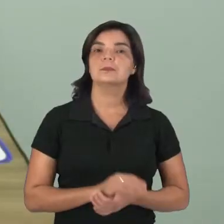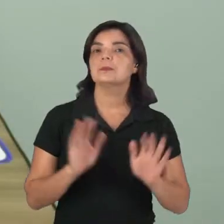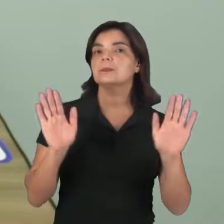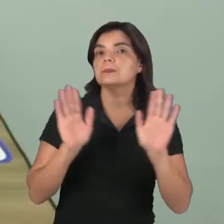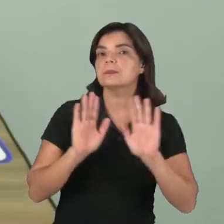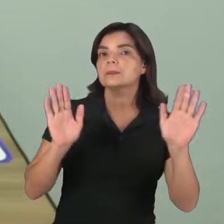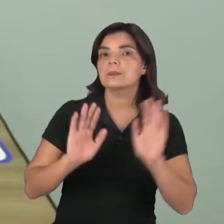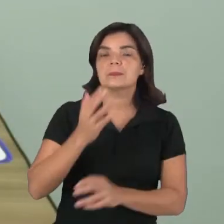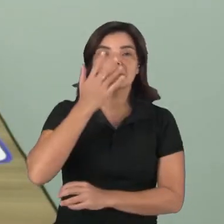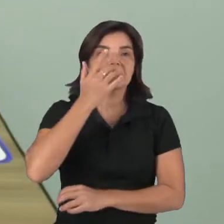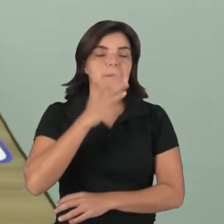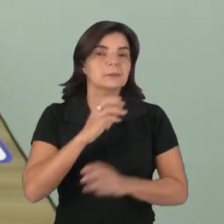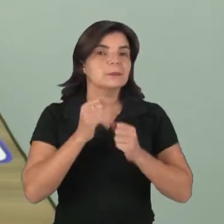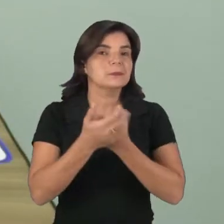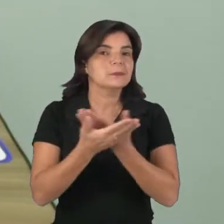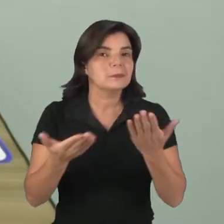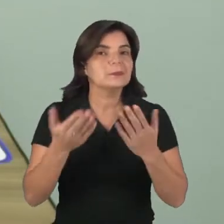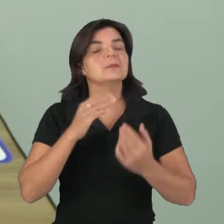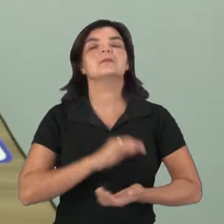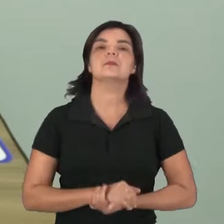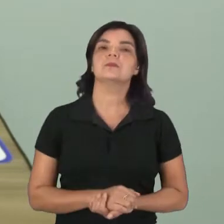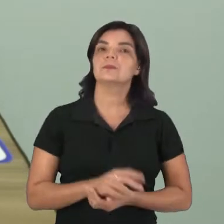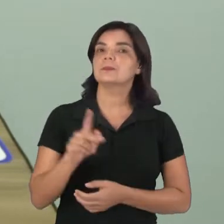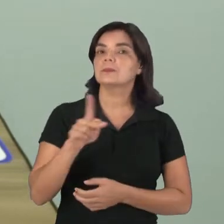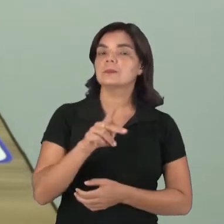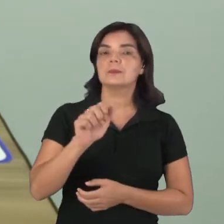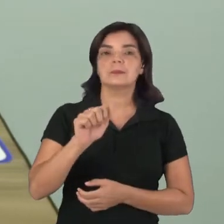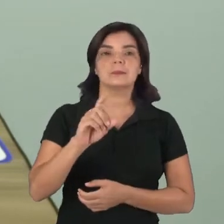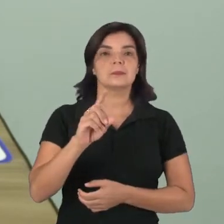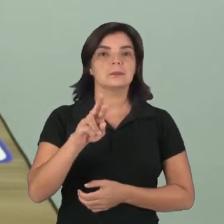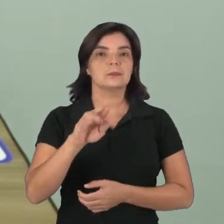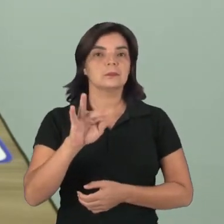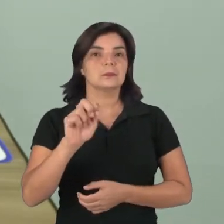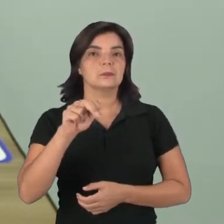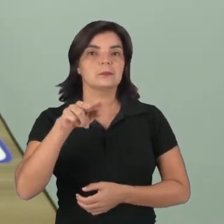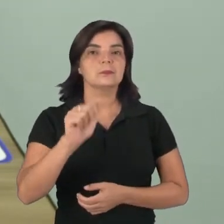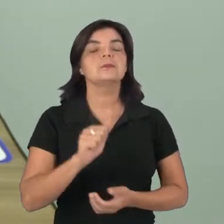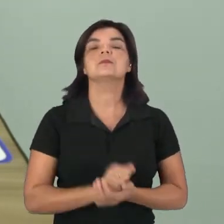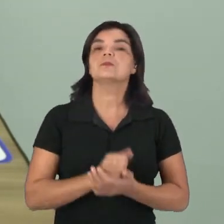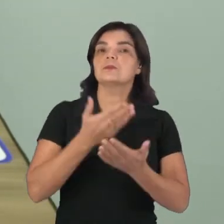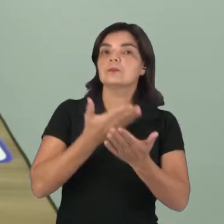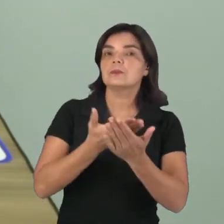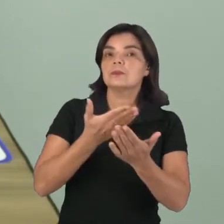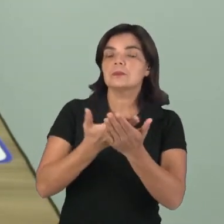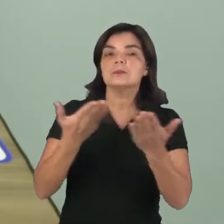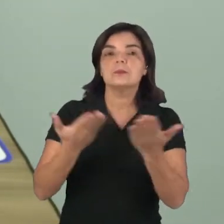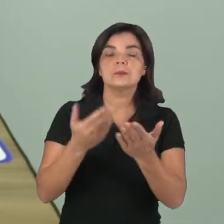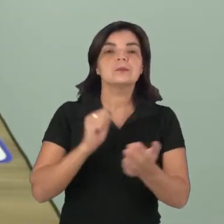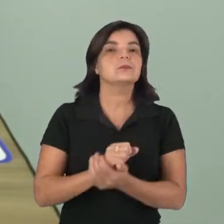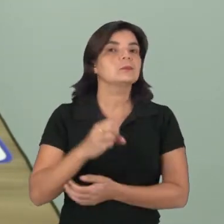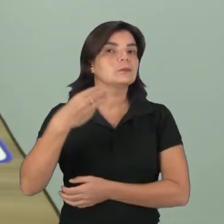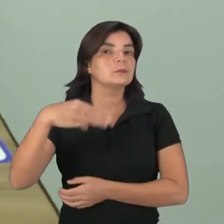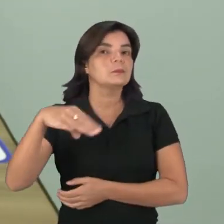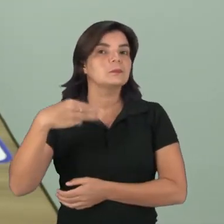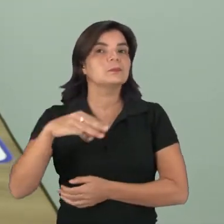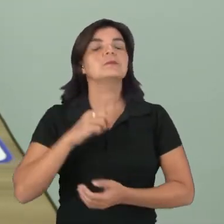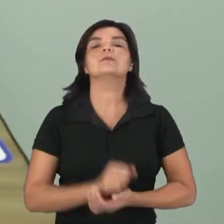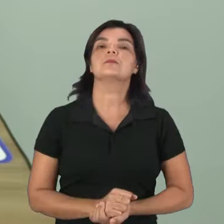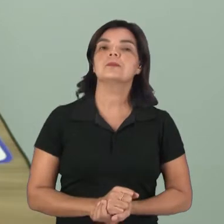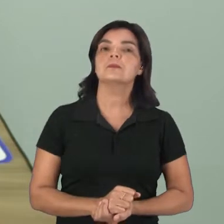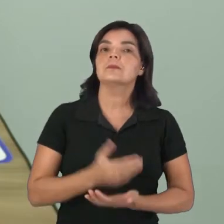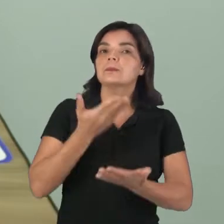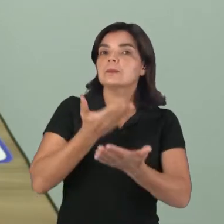o Olá crianças tudo bem com vocês sou a professora Adriana nossa aula de hoje é de matemática